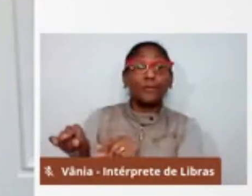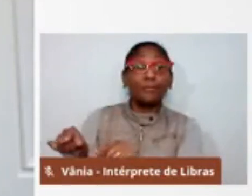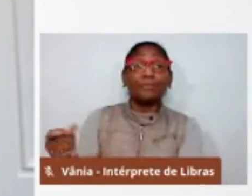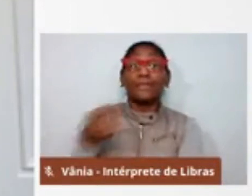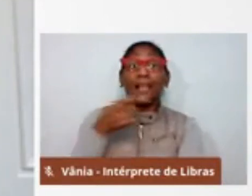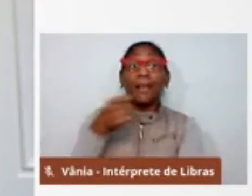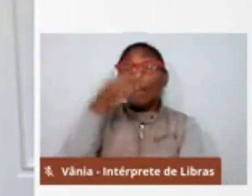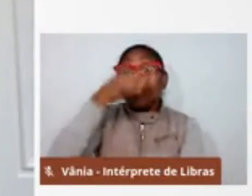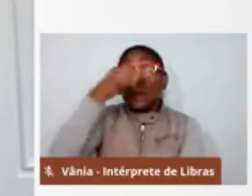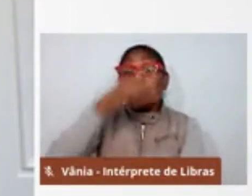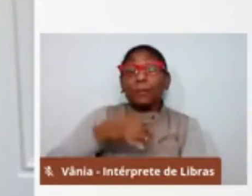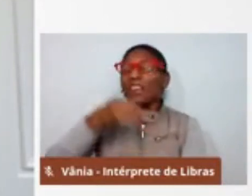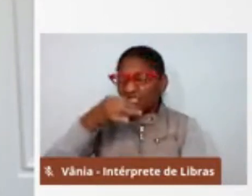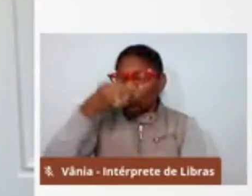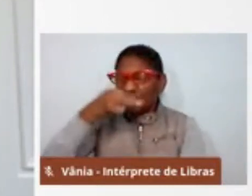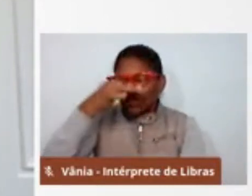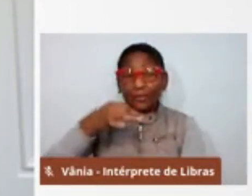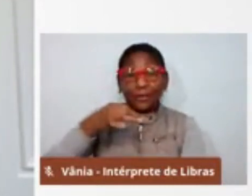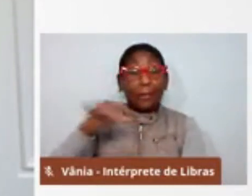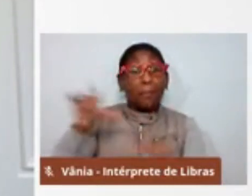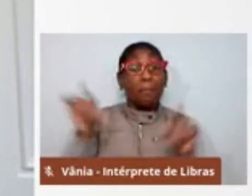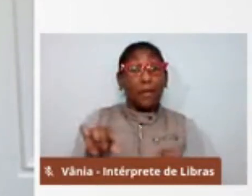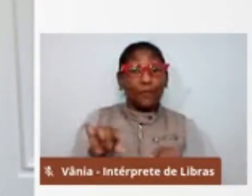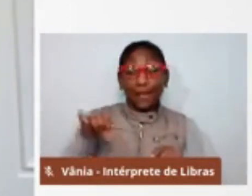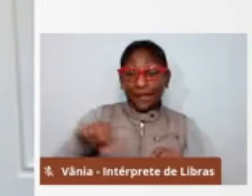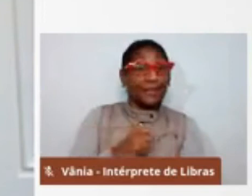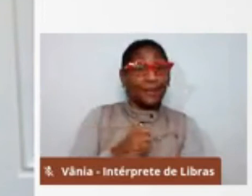de antigripais e antibióticos